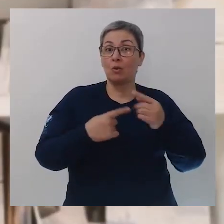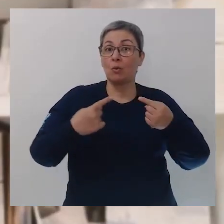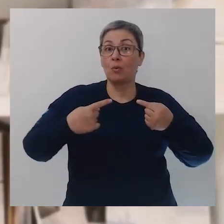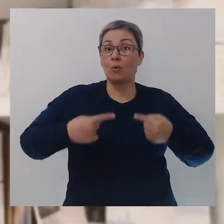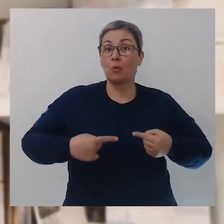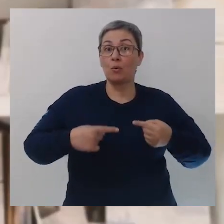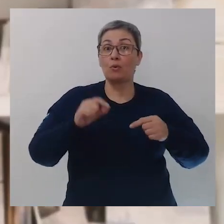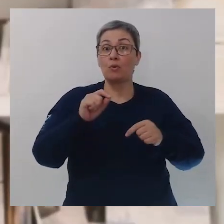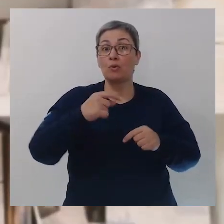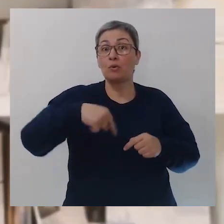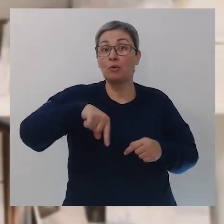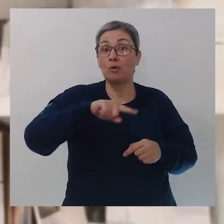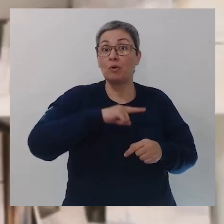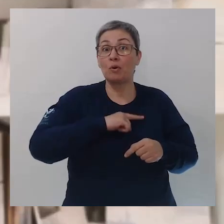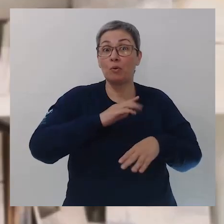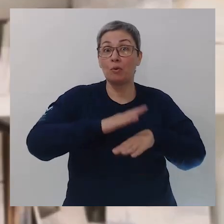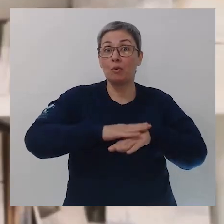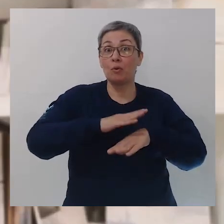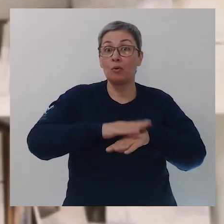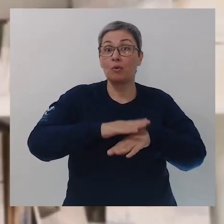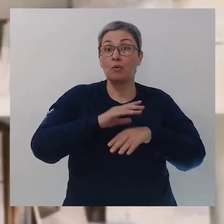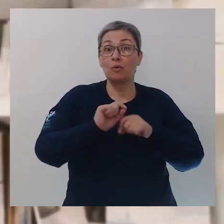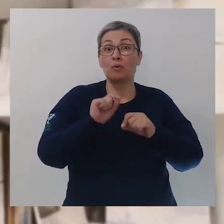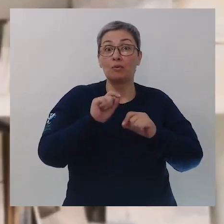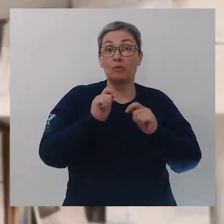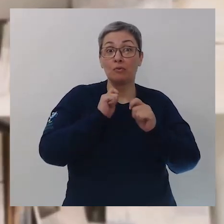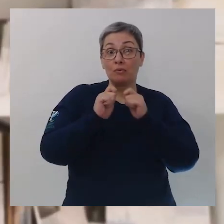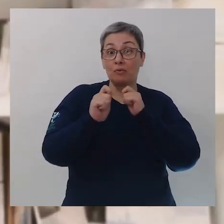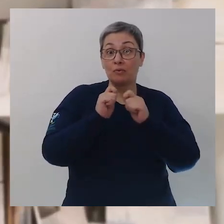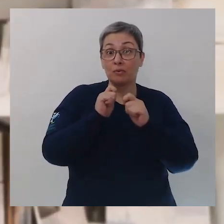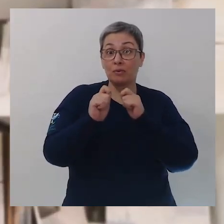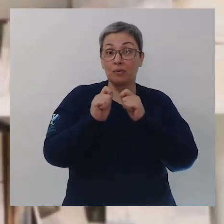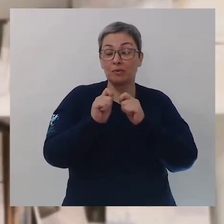Trouxe um desafio para que você faça uma